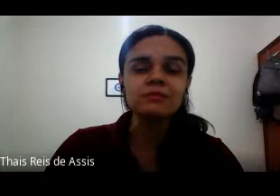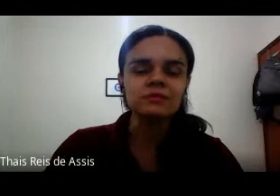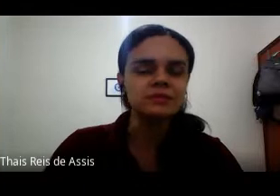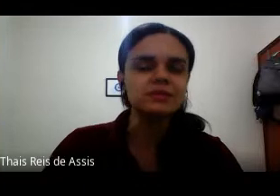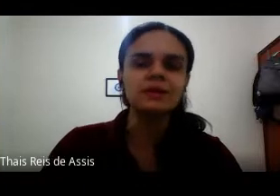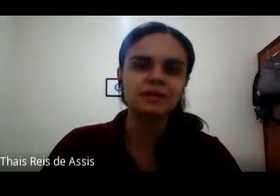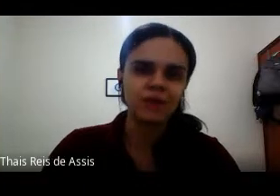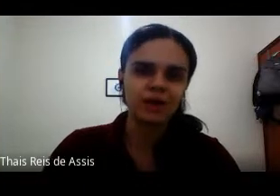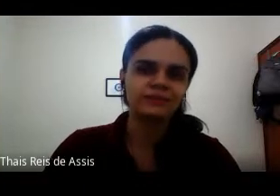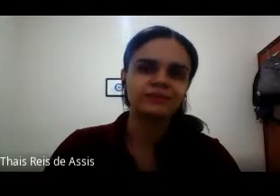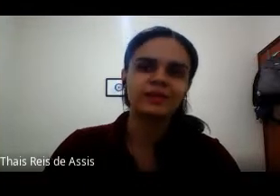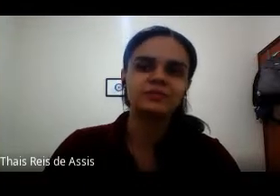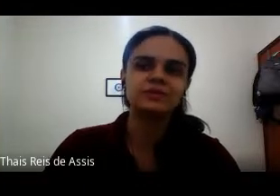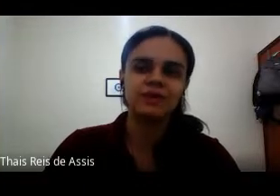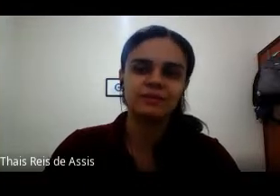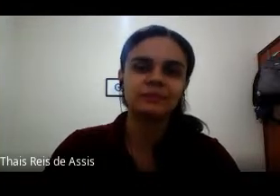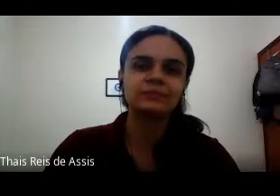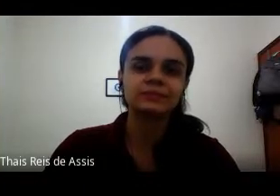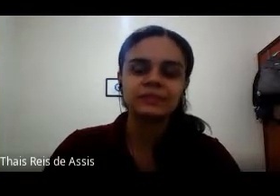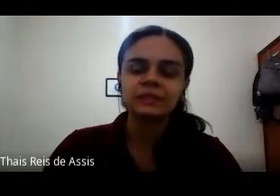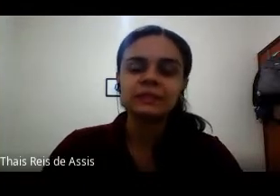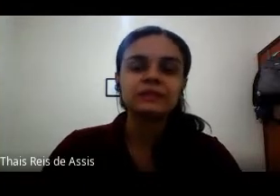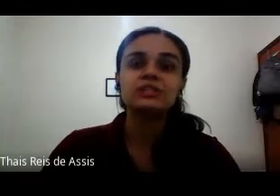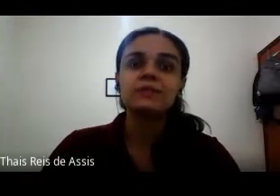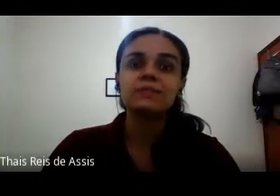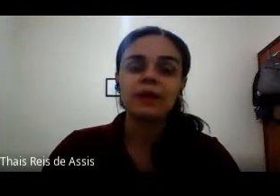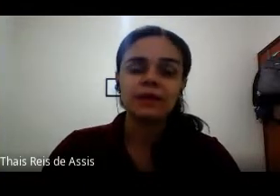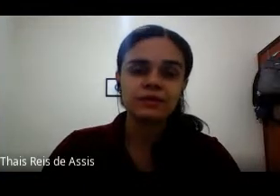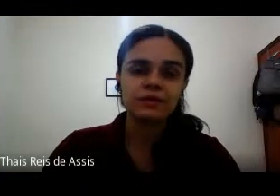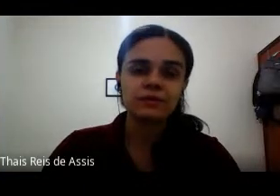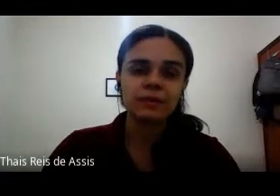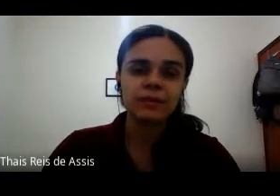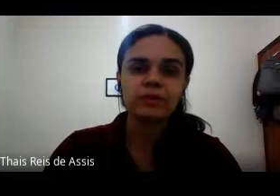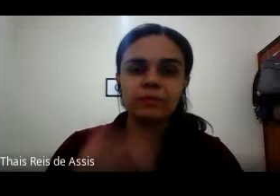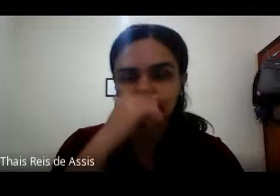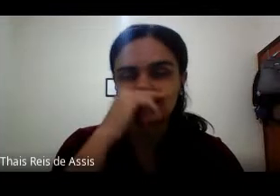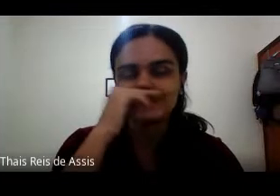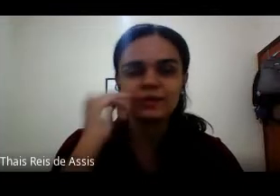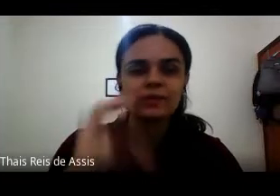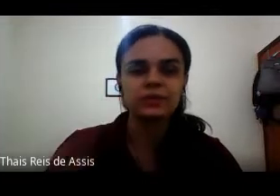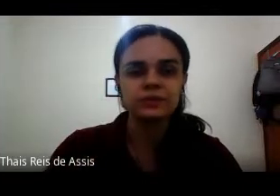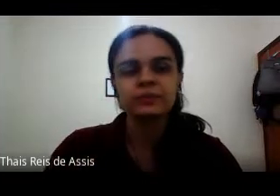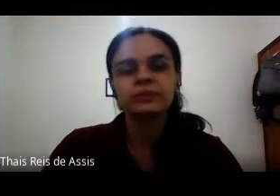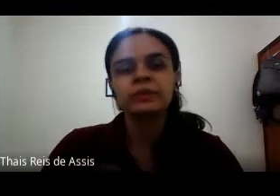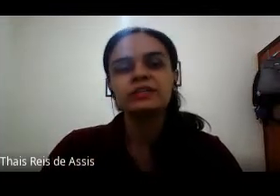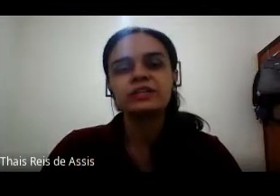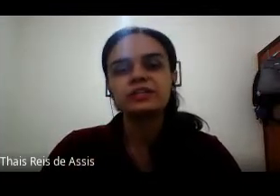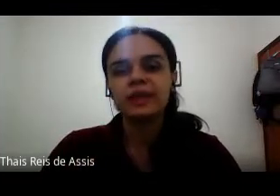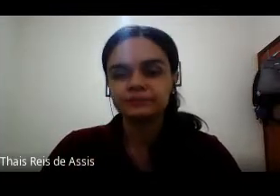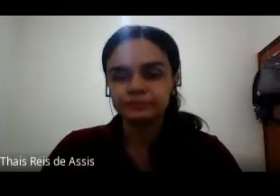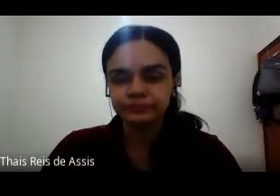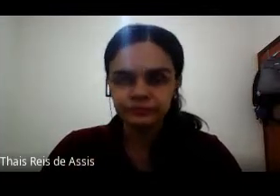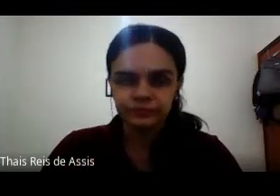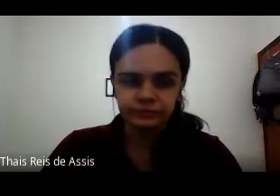conseguiu se adequar ao ensino remoto. Então, a gente tem a escola tem um papel muito importante nesse contexto. A gente